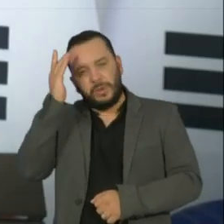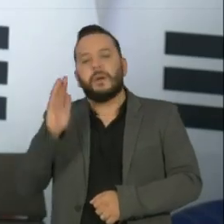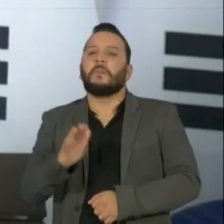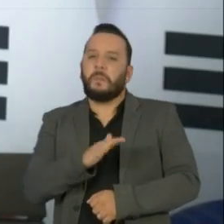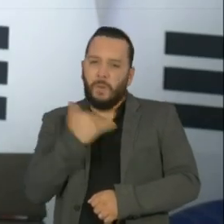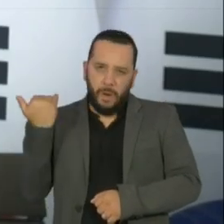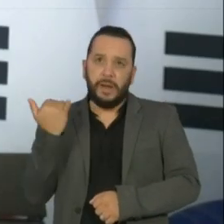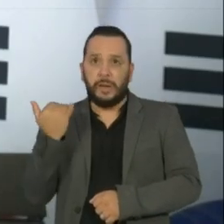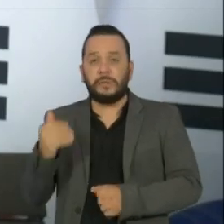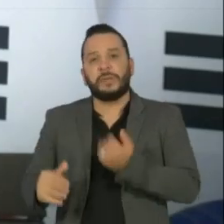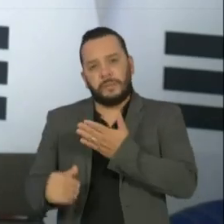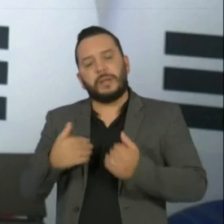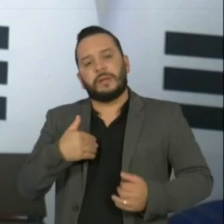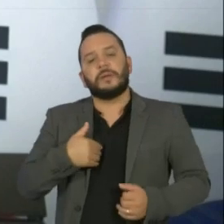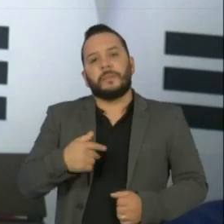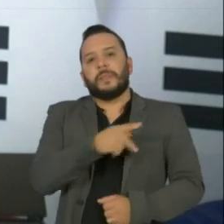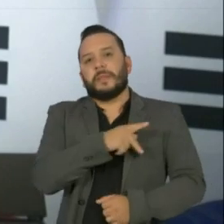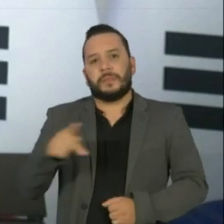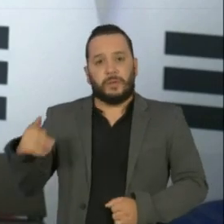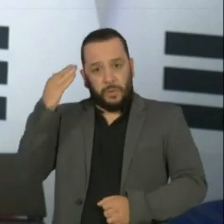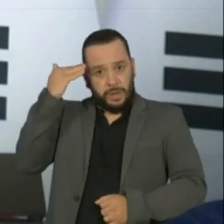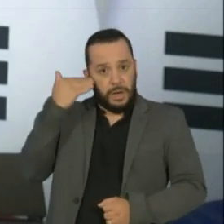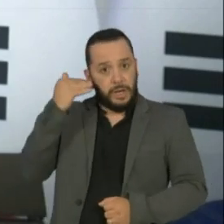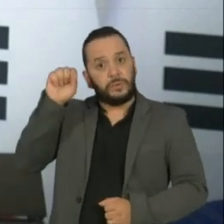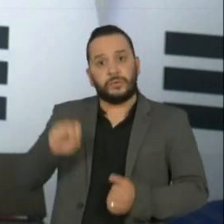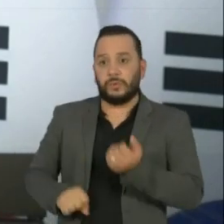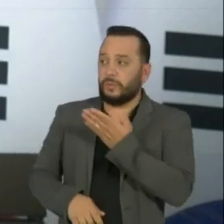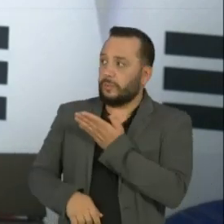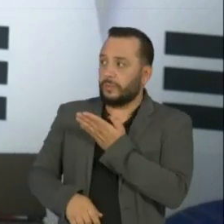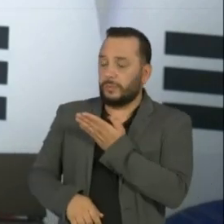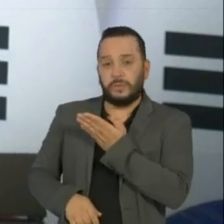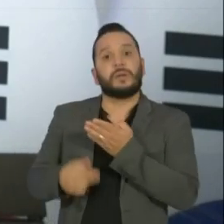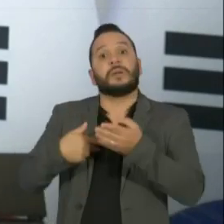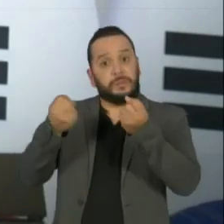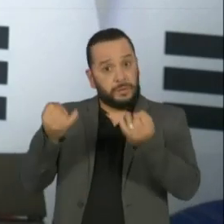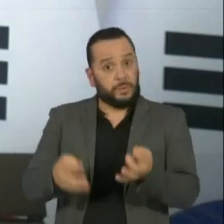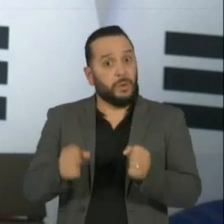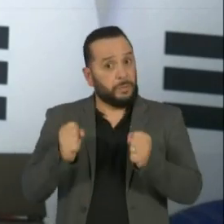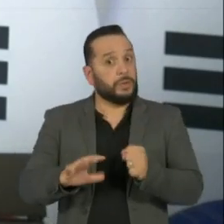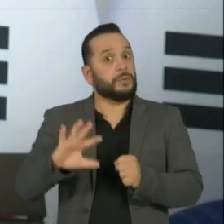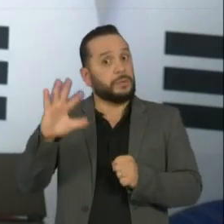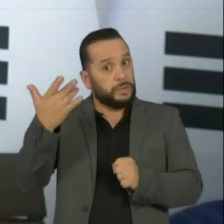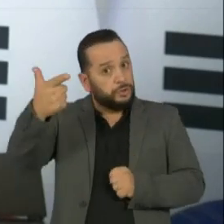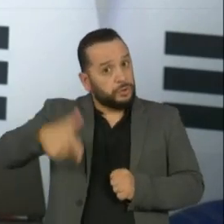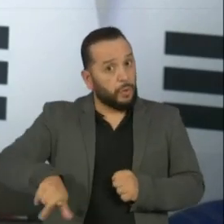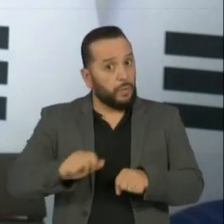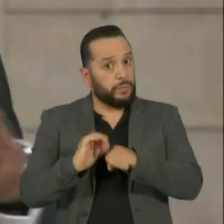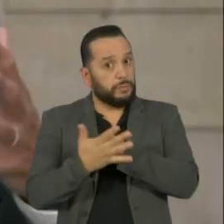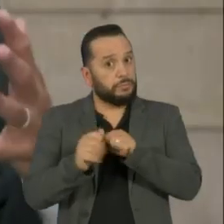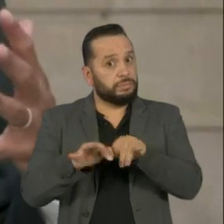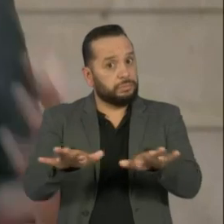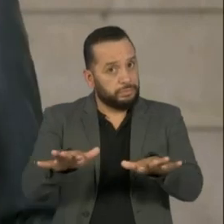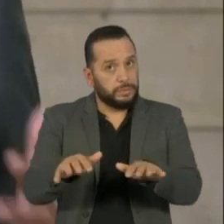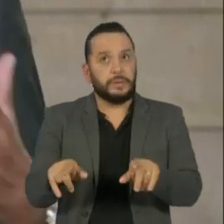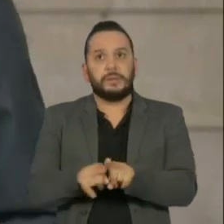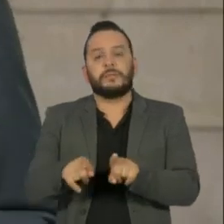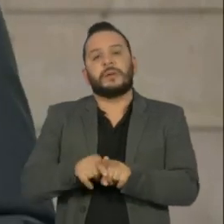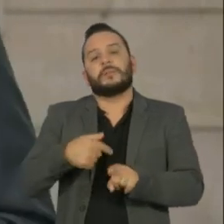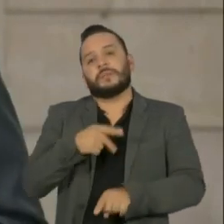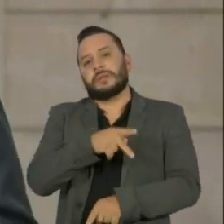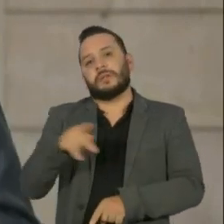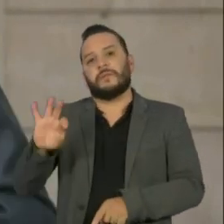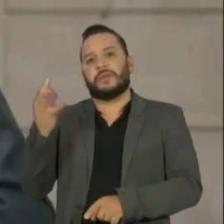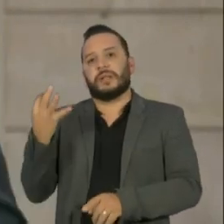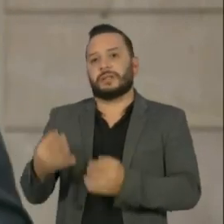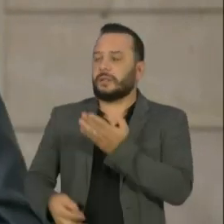do Sul, Moon Jae-in, disse que uma nova onda de infecções pode aparecer. Já o presidente francês, Emmanuel